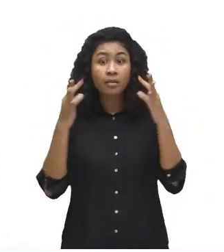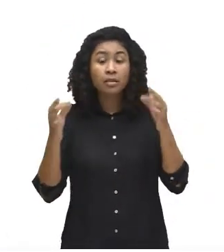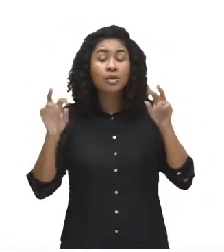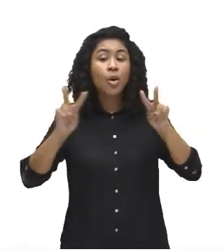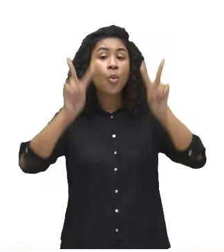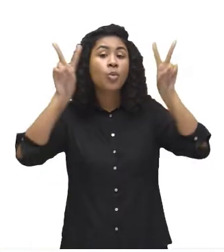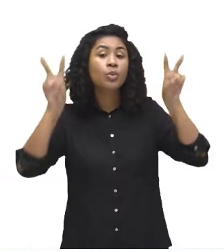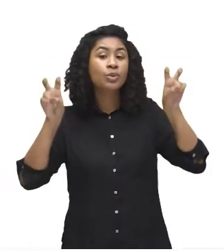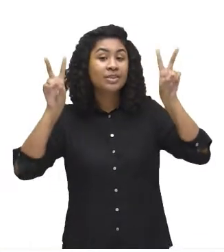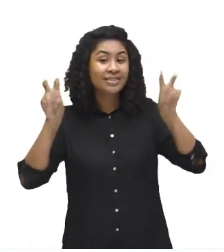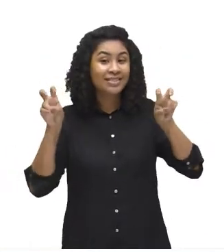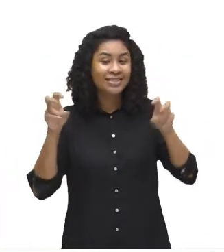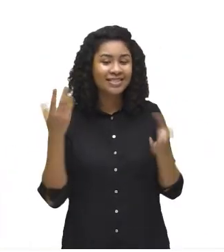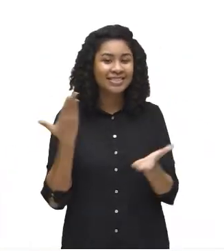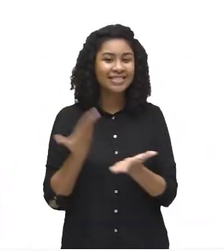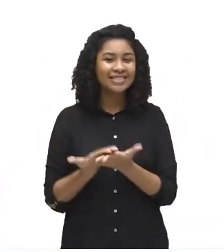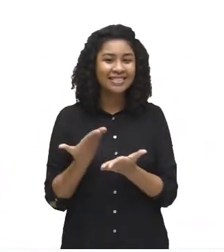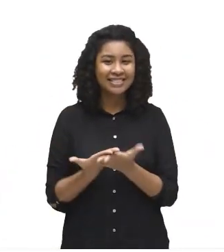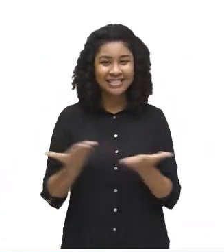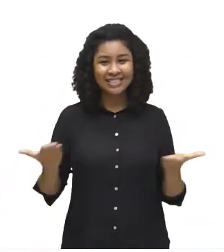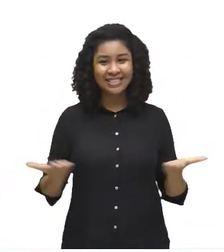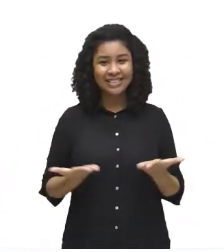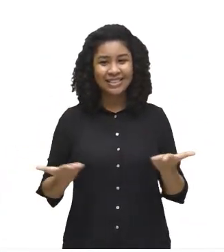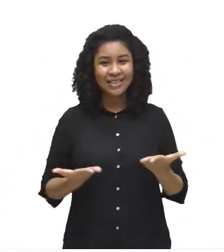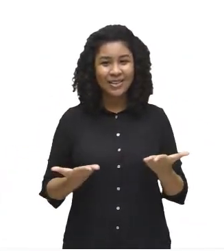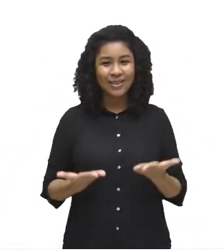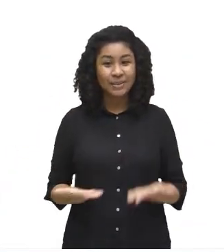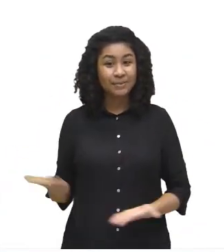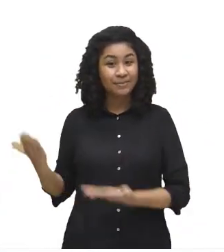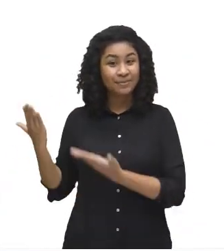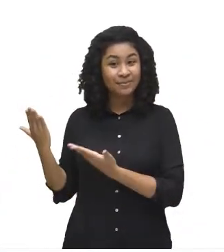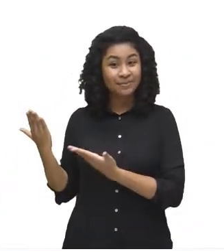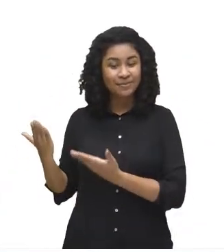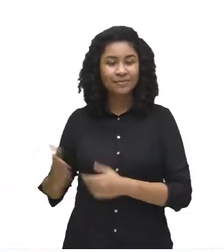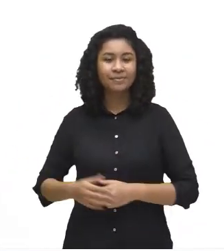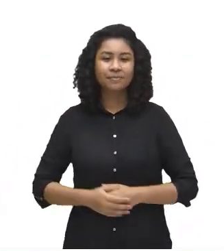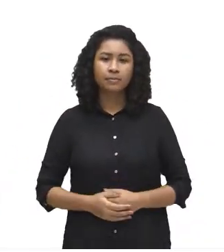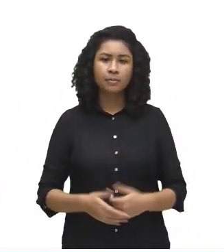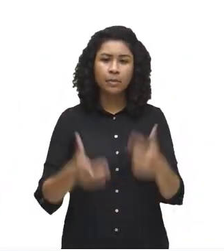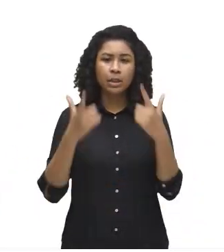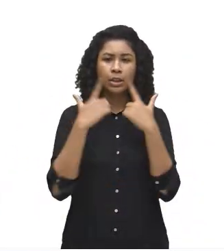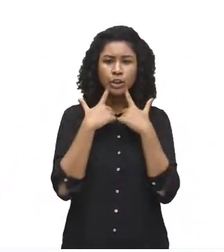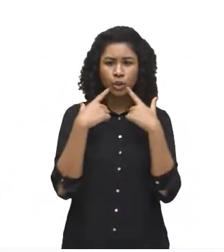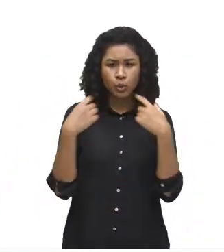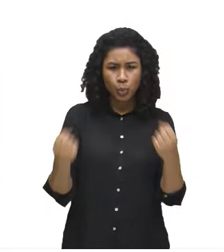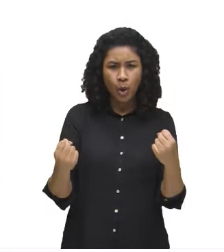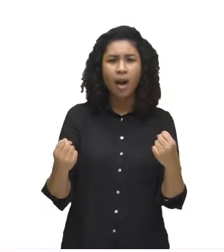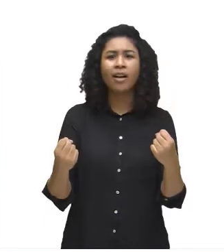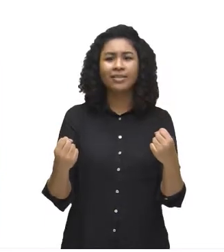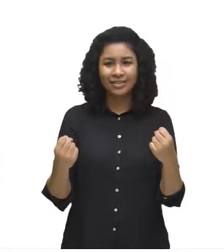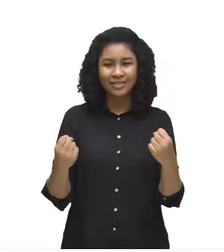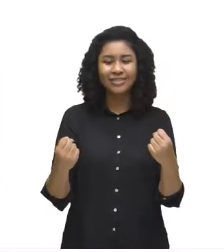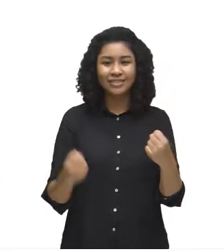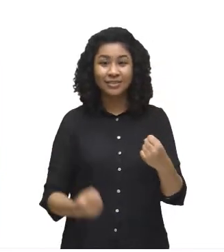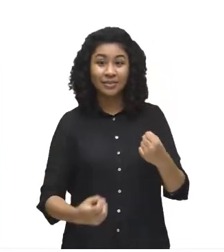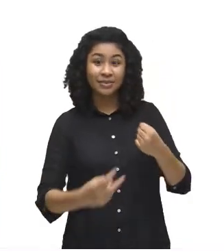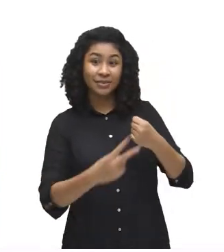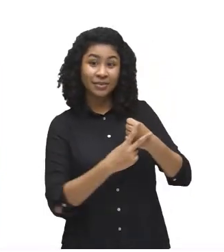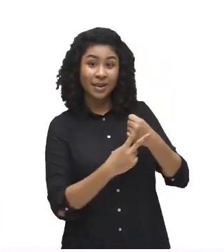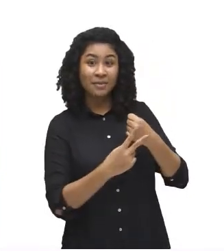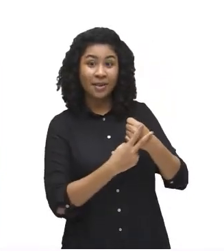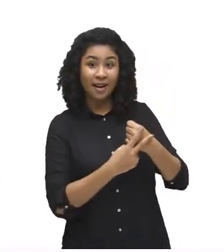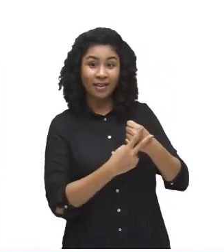nós vamos conversar hoje. Olha aí, vamos conversar sobre a linguagem verbal e a linguagem